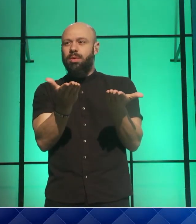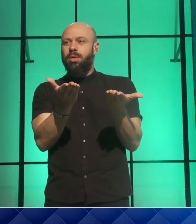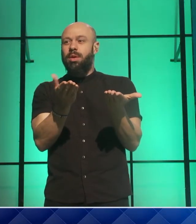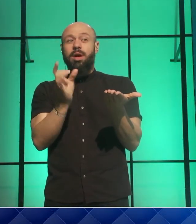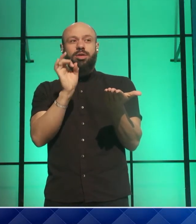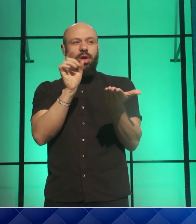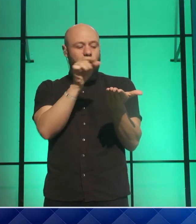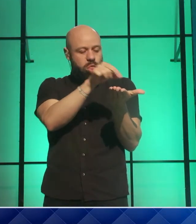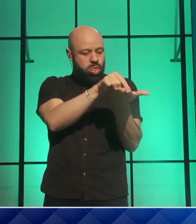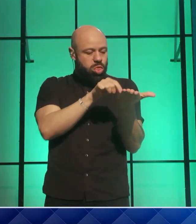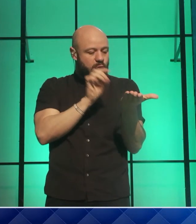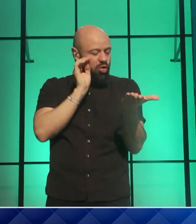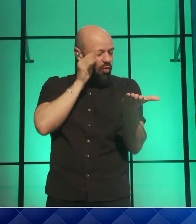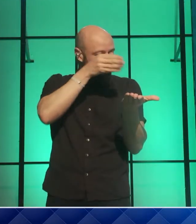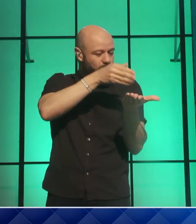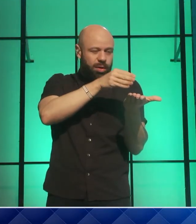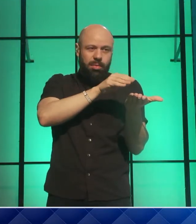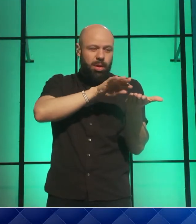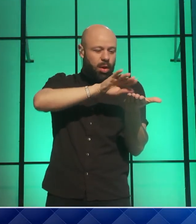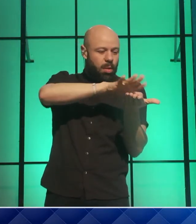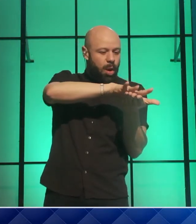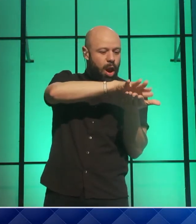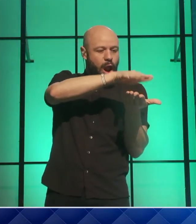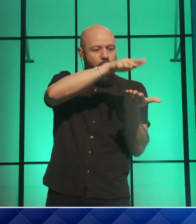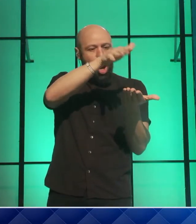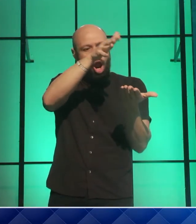Bíblia. E quando nós olhamos para essa